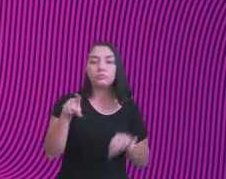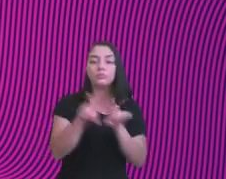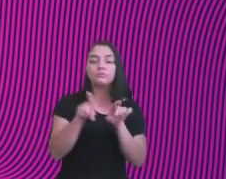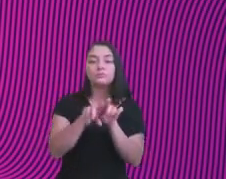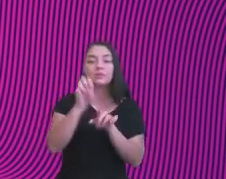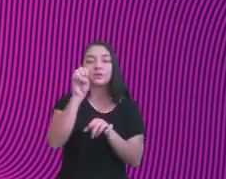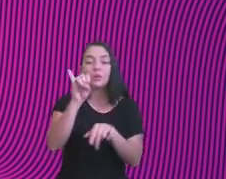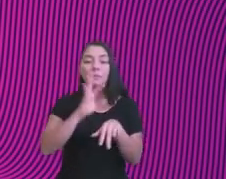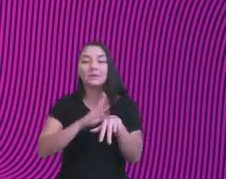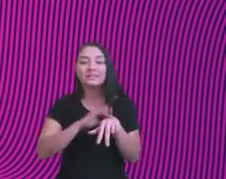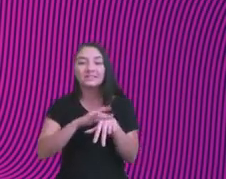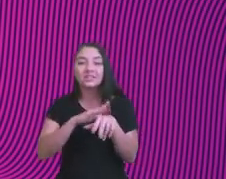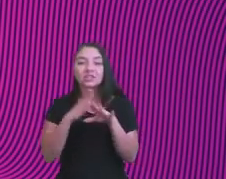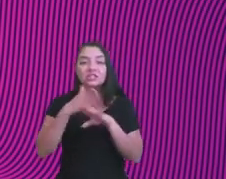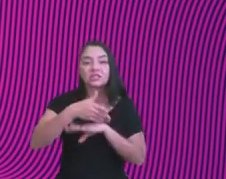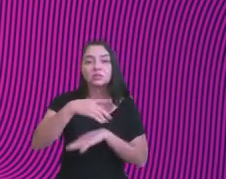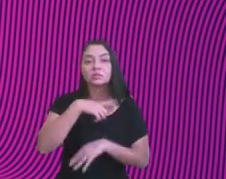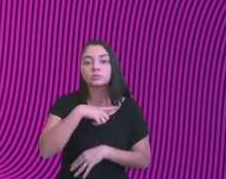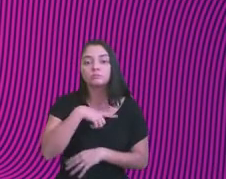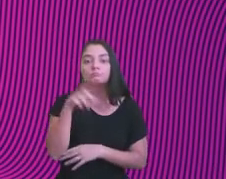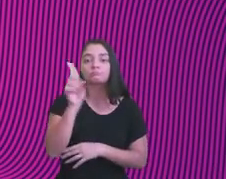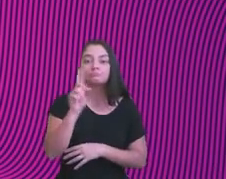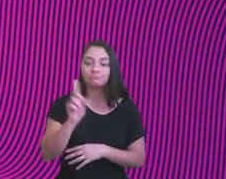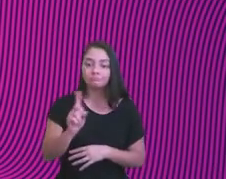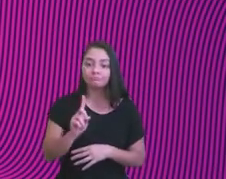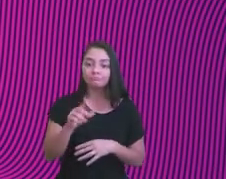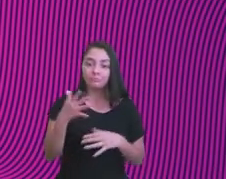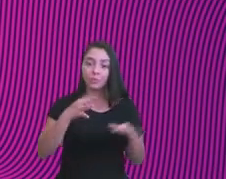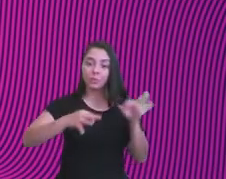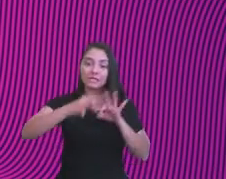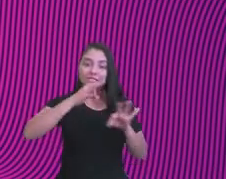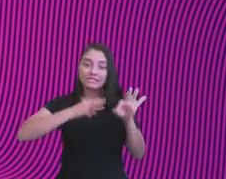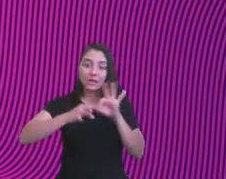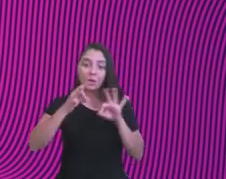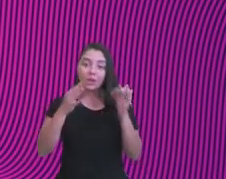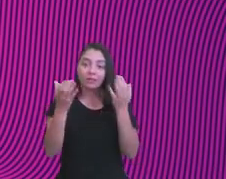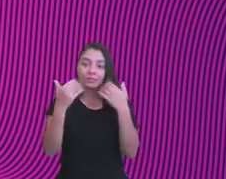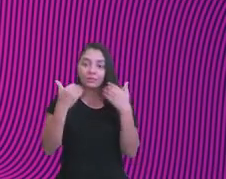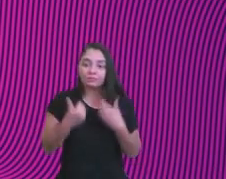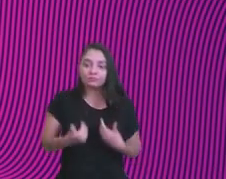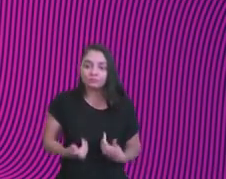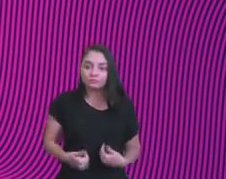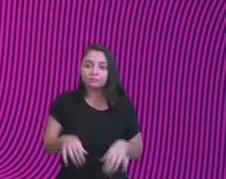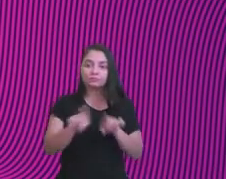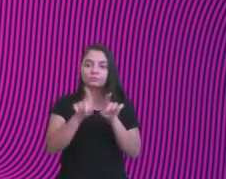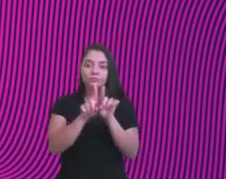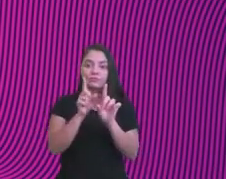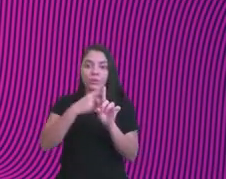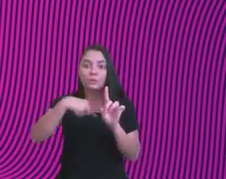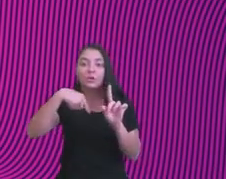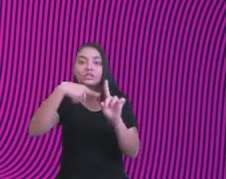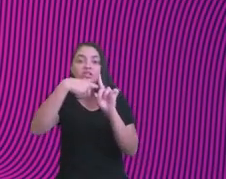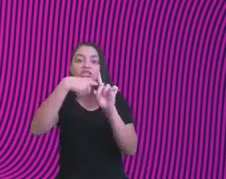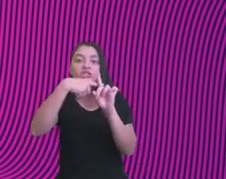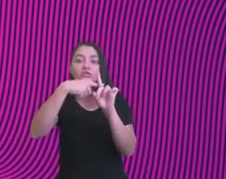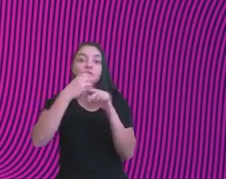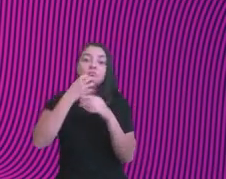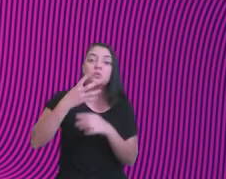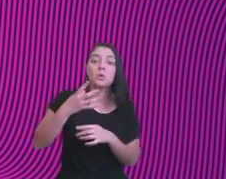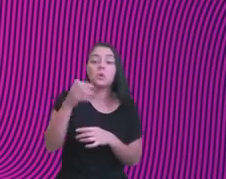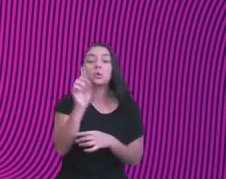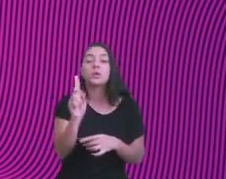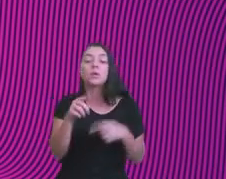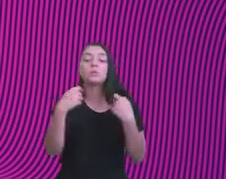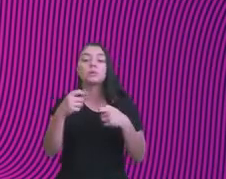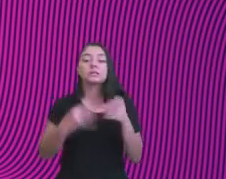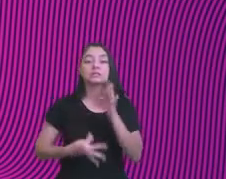você poderia solicitar a célula tumoral circulante e se viesse positivo, se vale a pena você estar fazendo tratamento adjuvante. A gente não